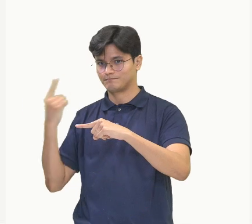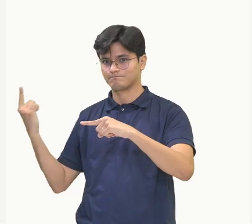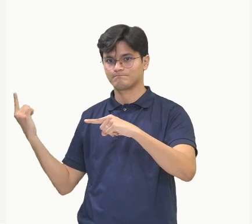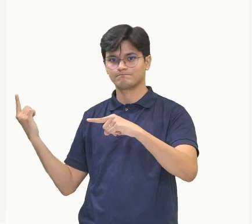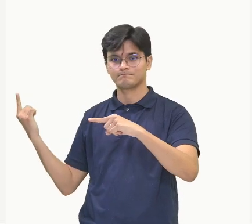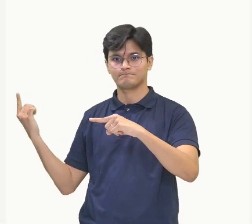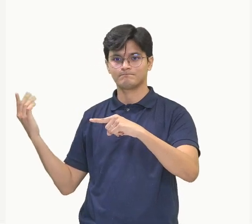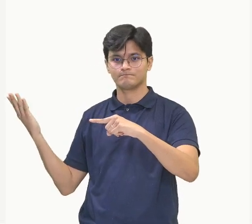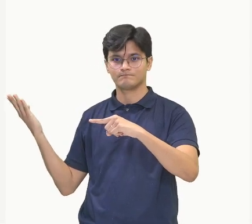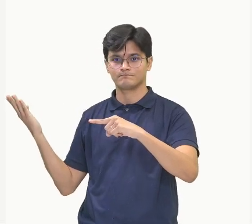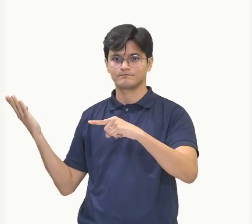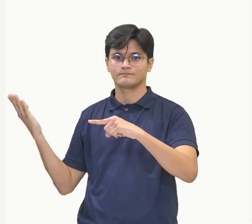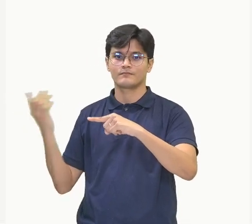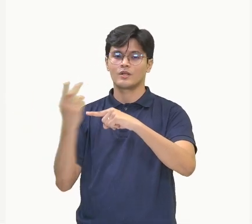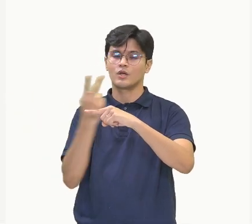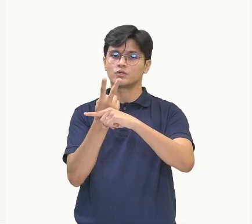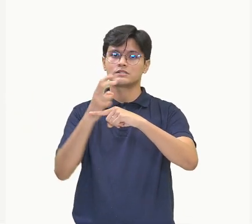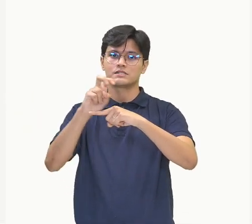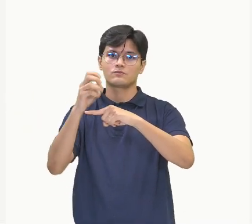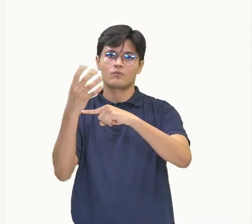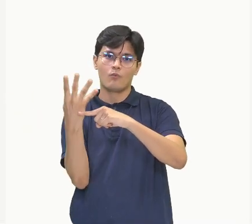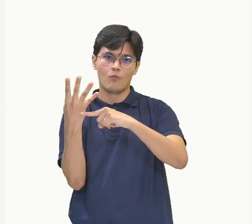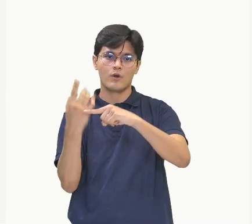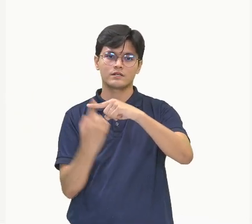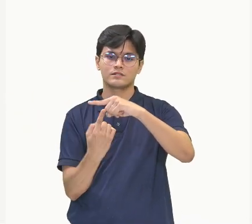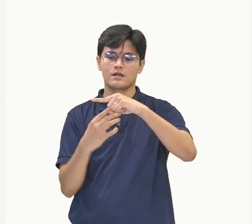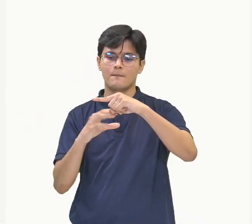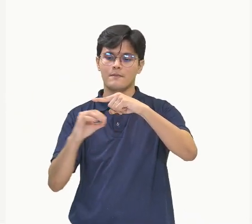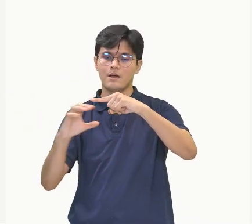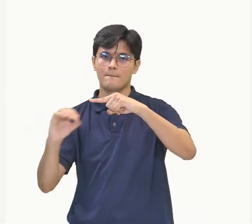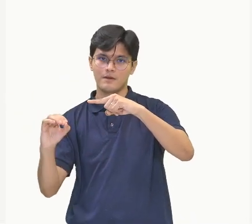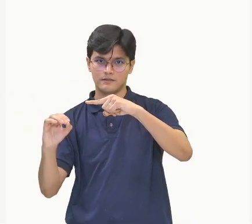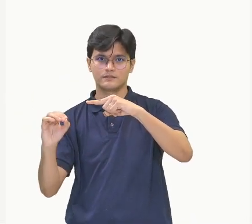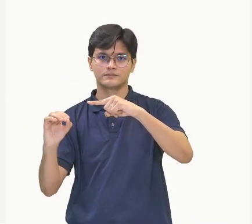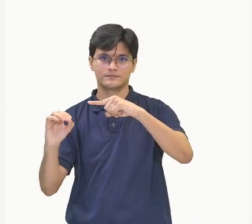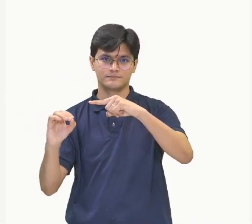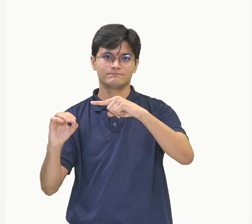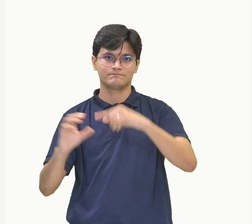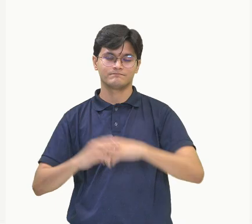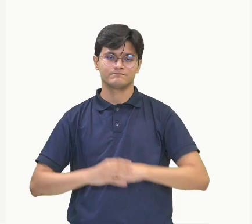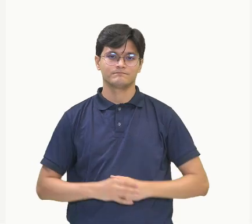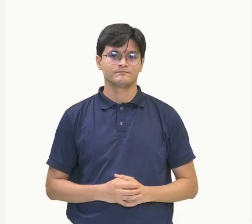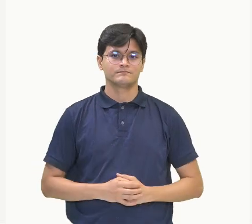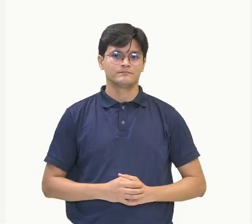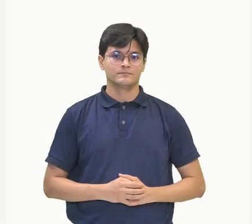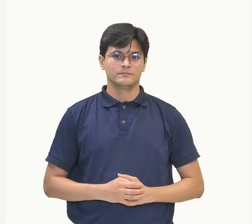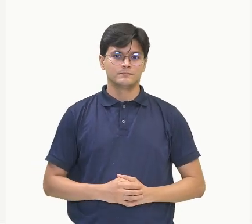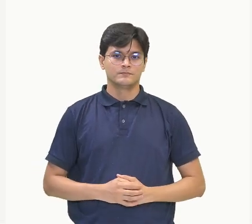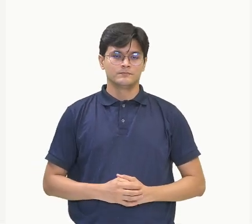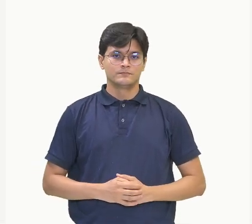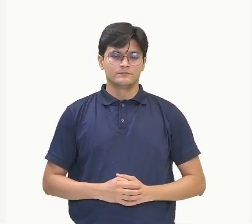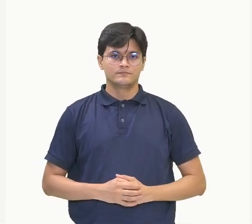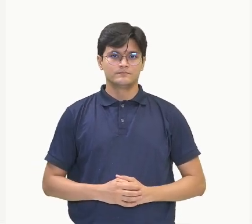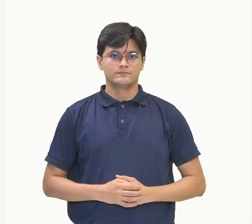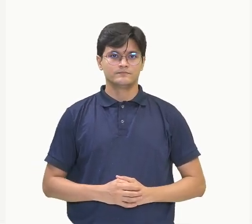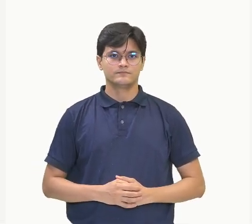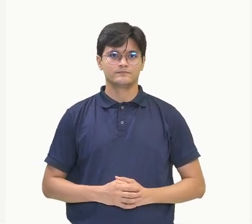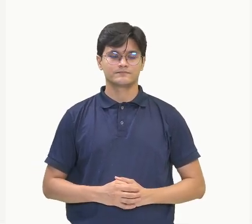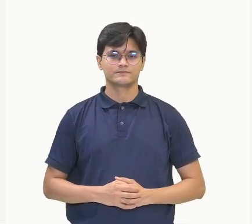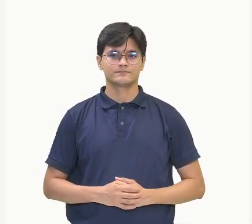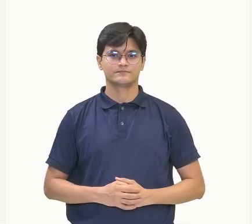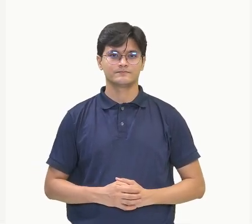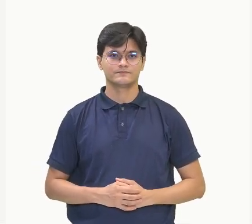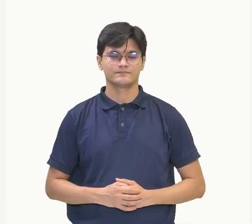254 dividido por 1000 equivale a 254 milésimos. Show?